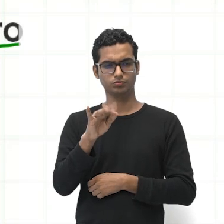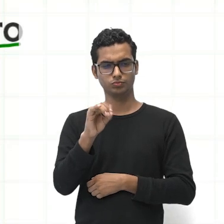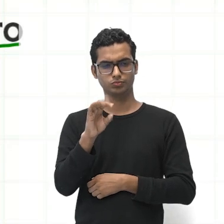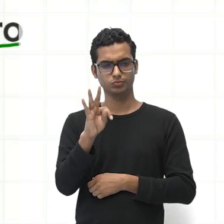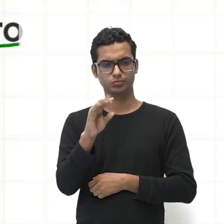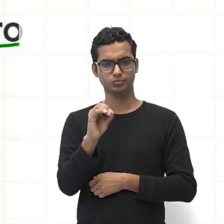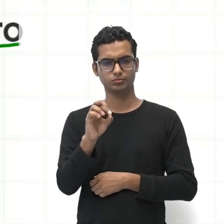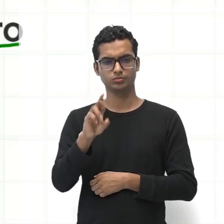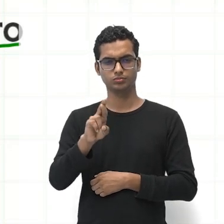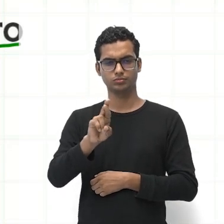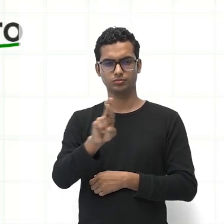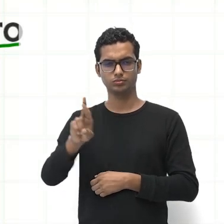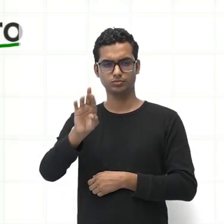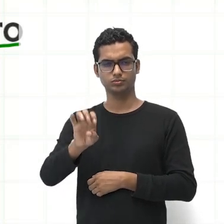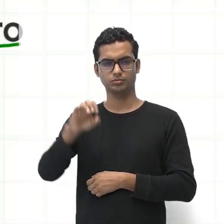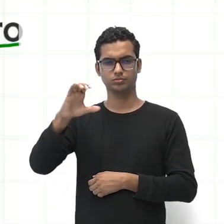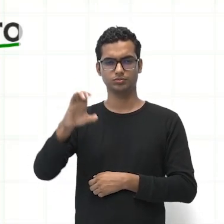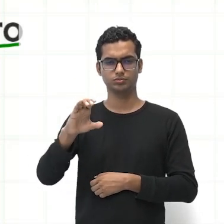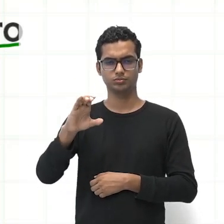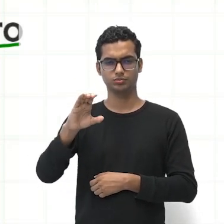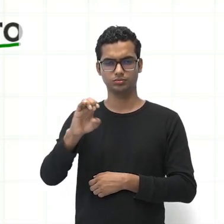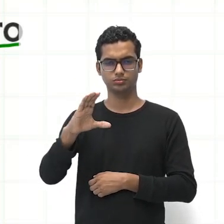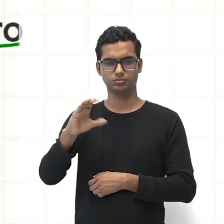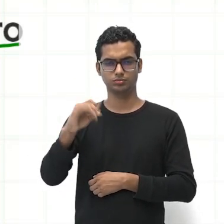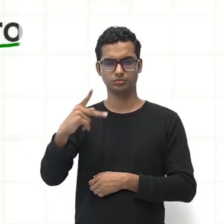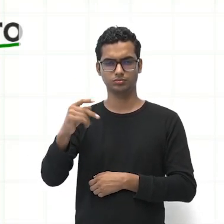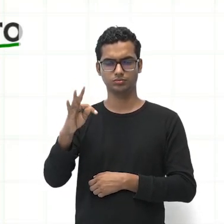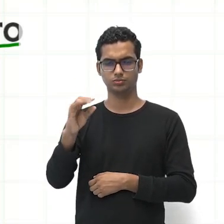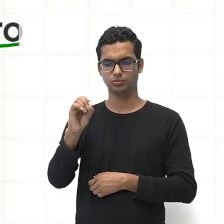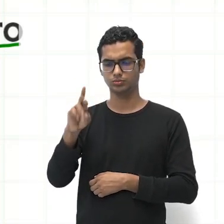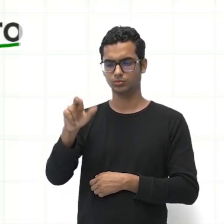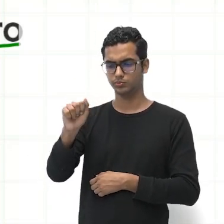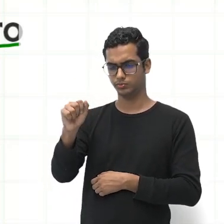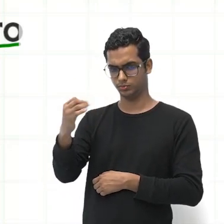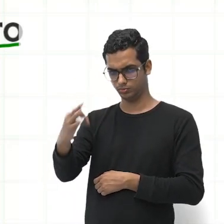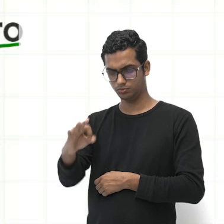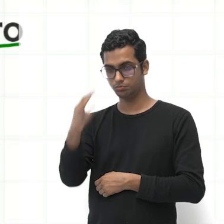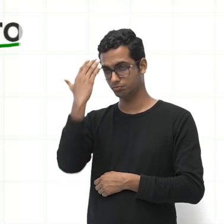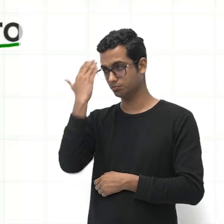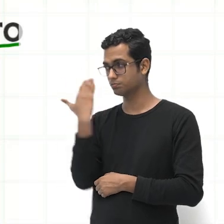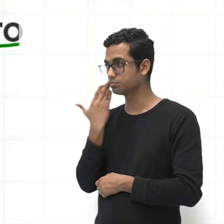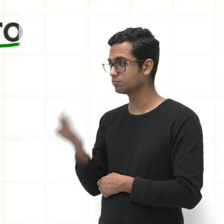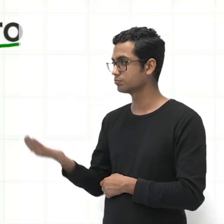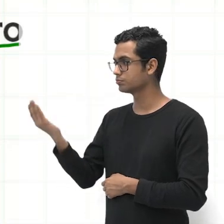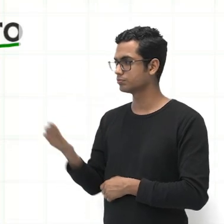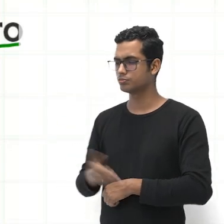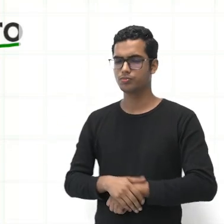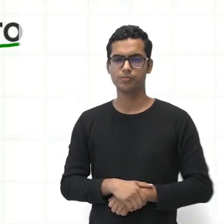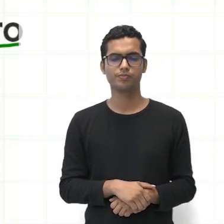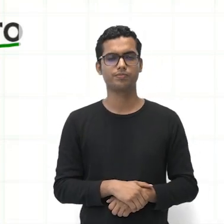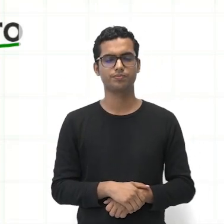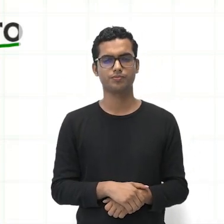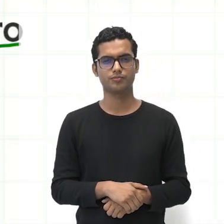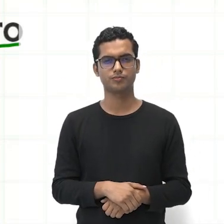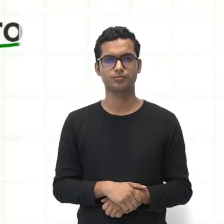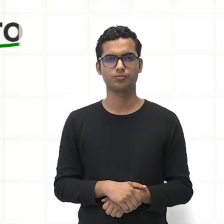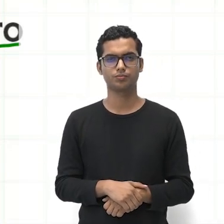fotorreceptoras, certo? Aqui, ó, fotorreceptoras. Os cones e